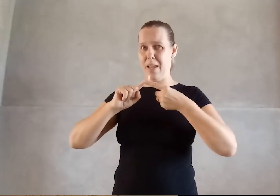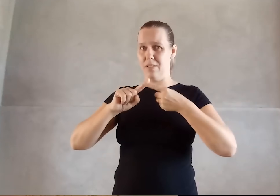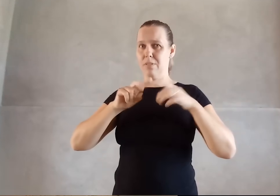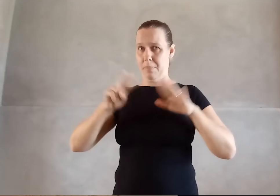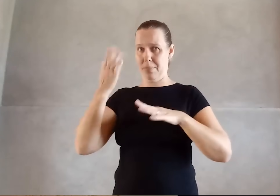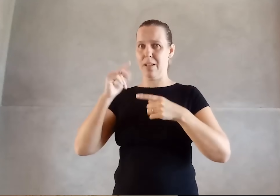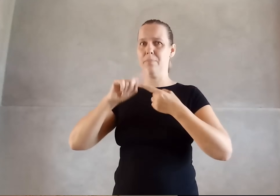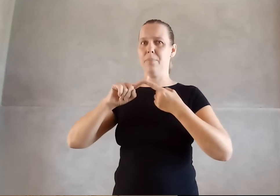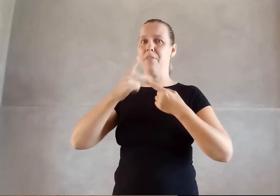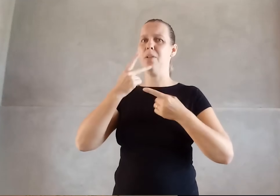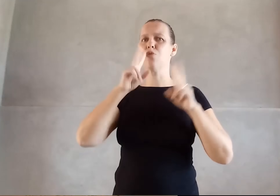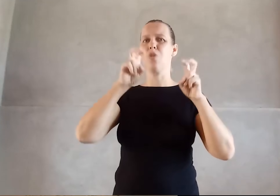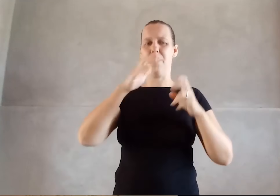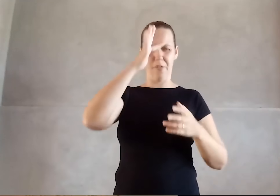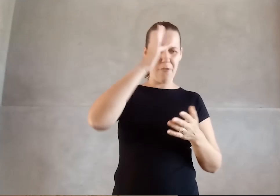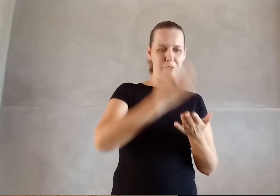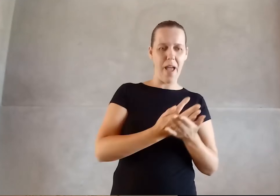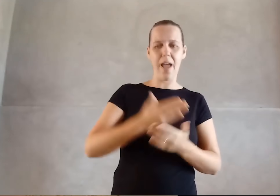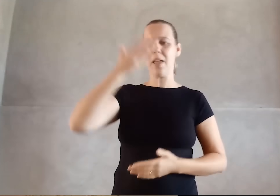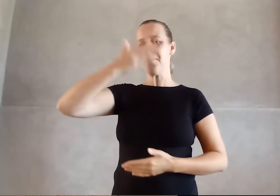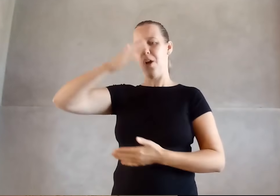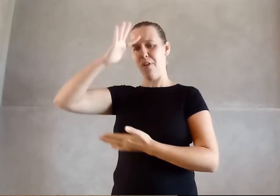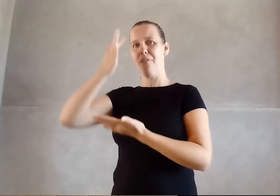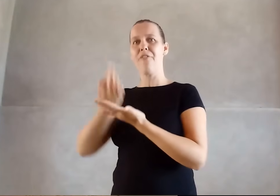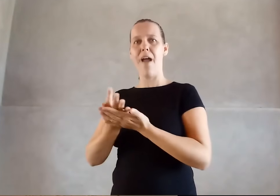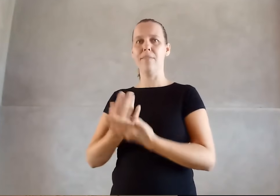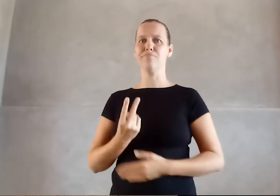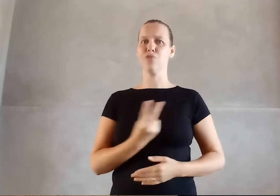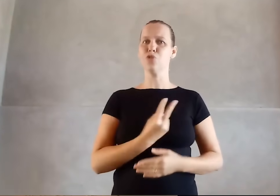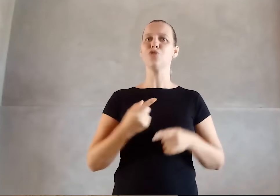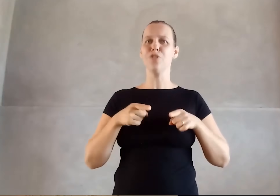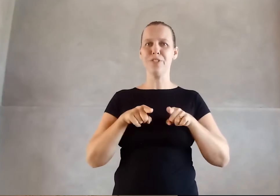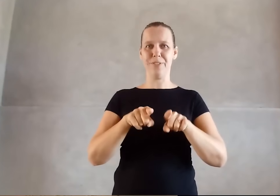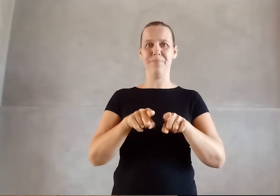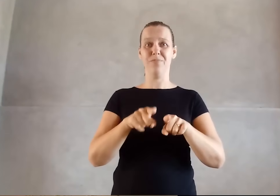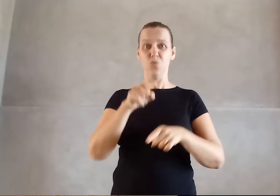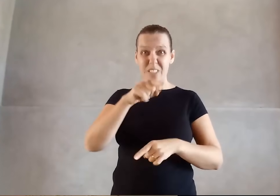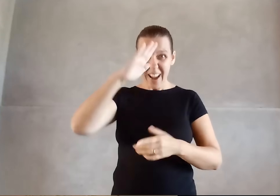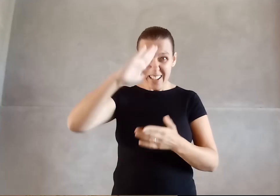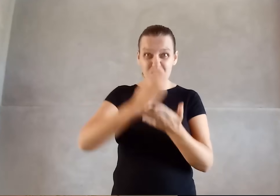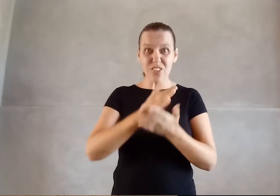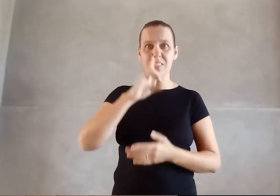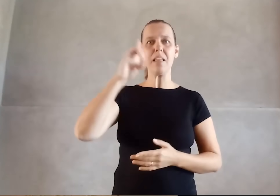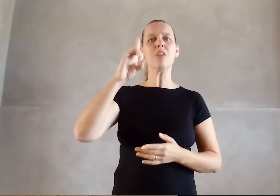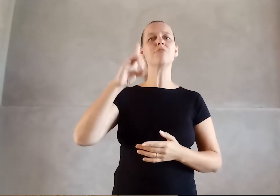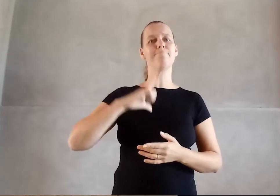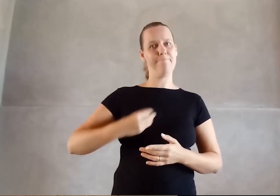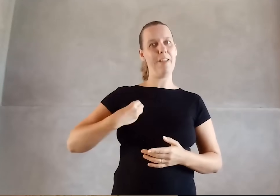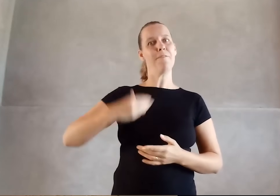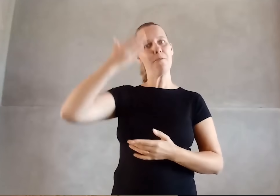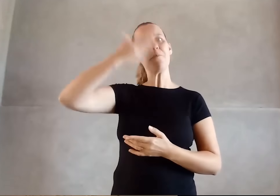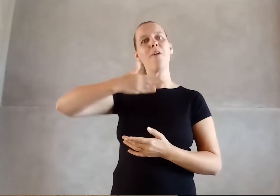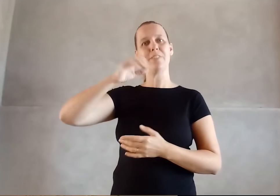aspectos bem fundamentais. Eu queria só recordar para entrar hoje no nosso tema. Primeiro, nós falamos da compatibilidade entre fé e